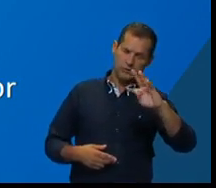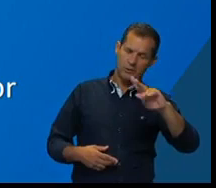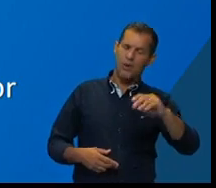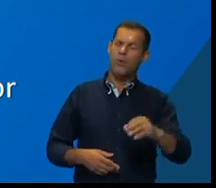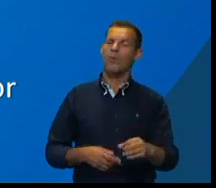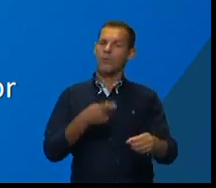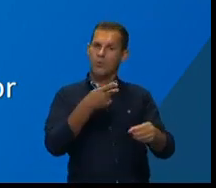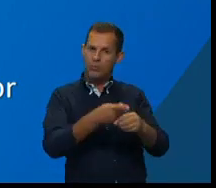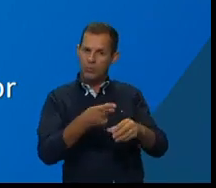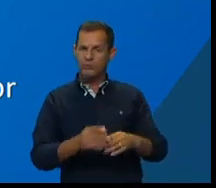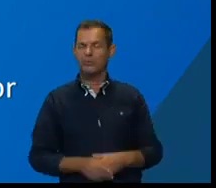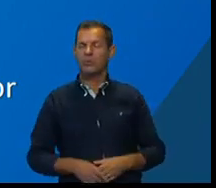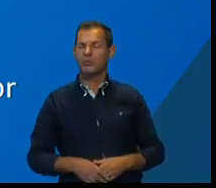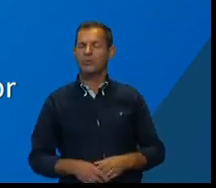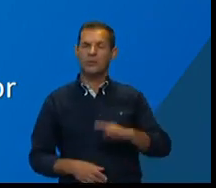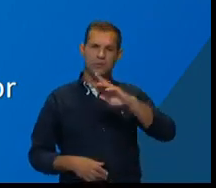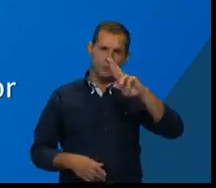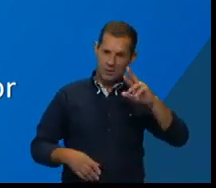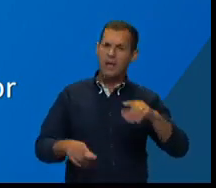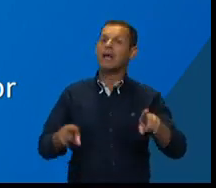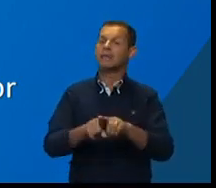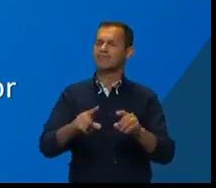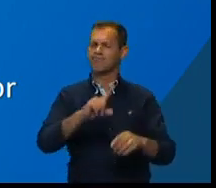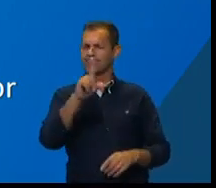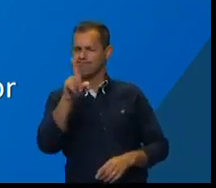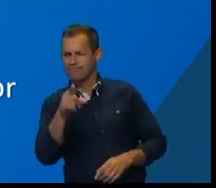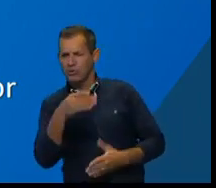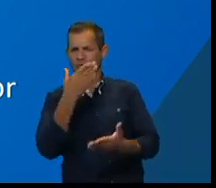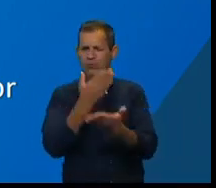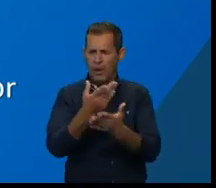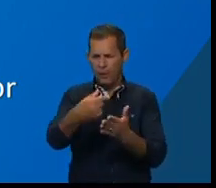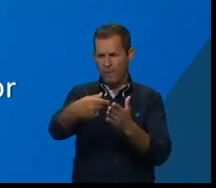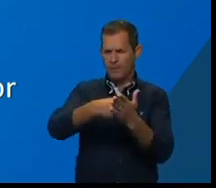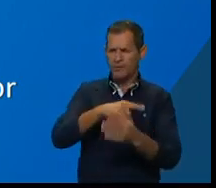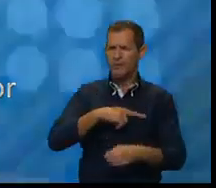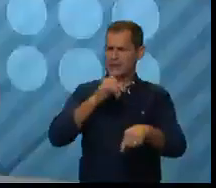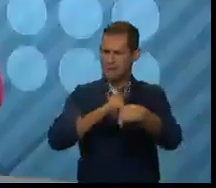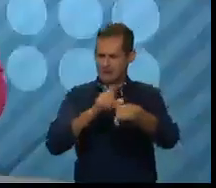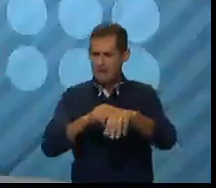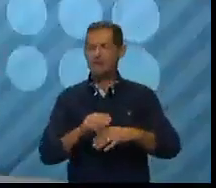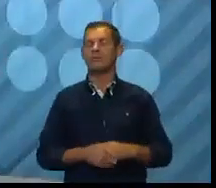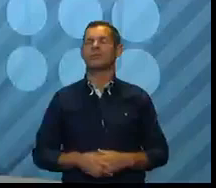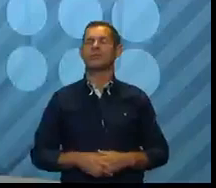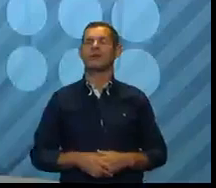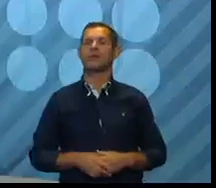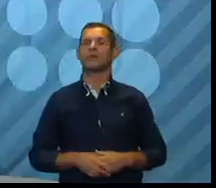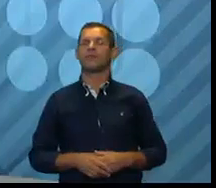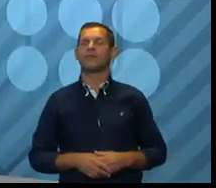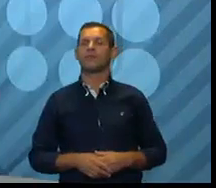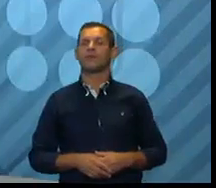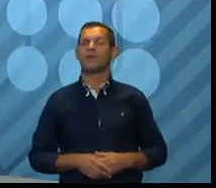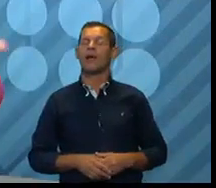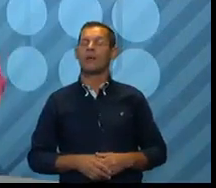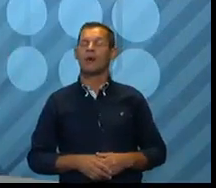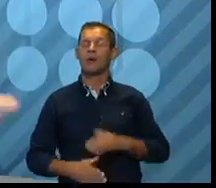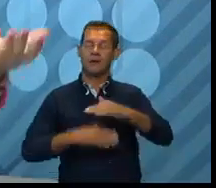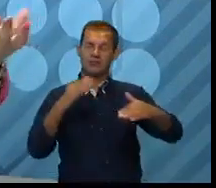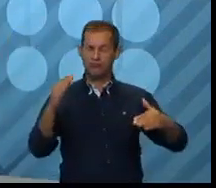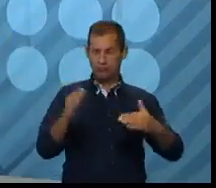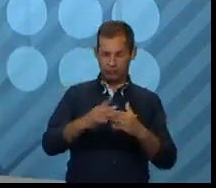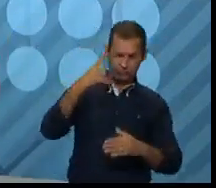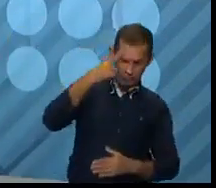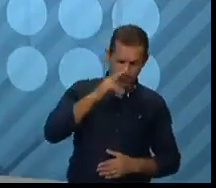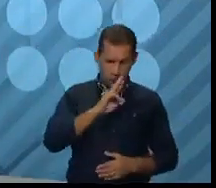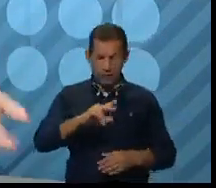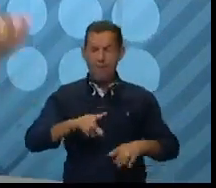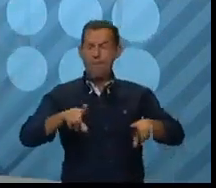carvalho22.tutel@croton.com.br. Não deixe de mandar as suas dúvidas ao longo da nossa aula, Nós teremos um momento para tirar todas essas